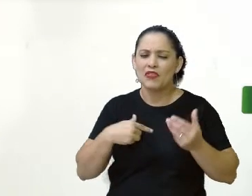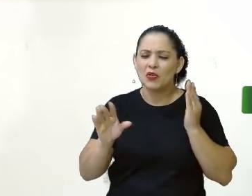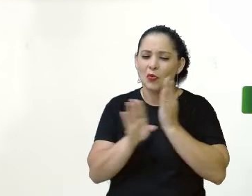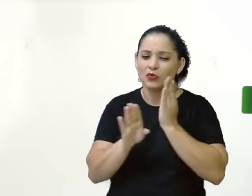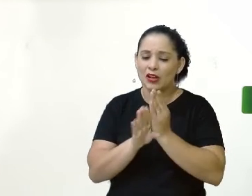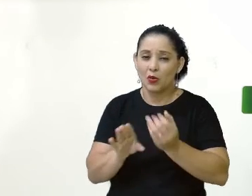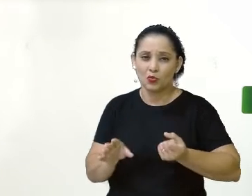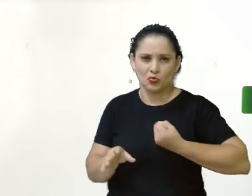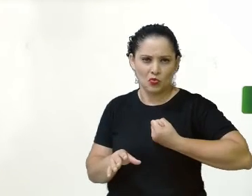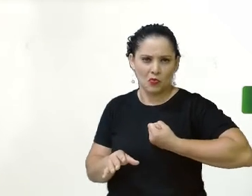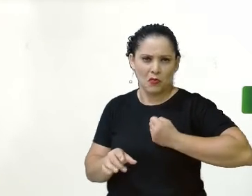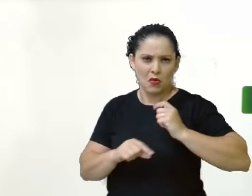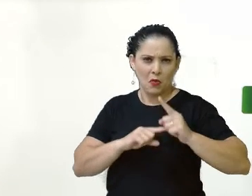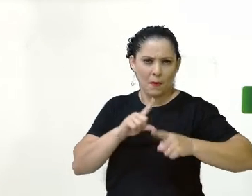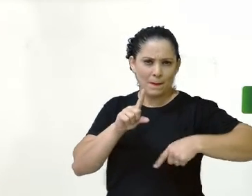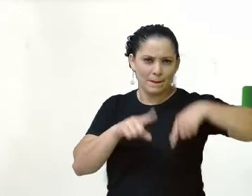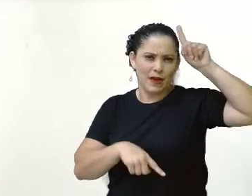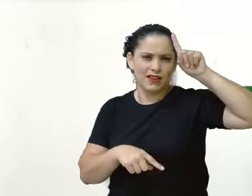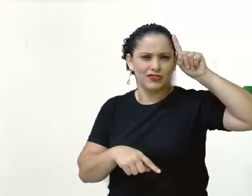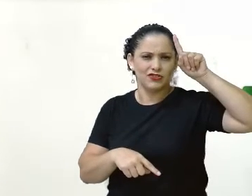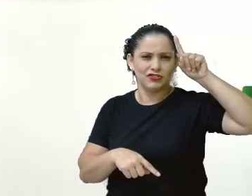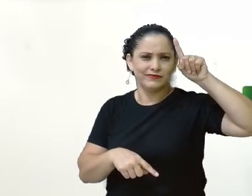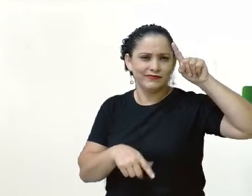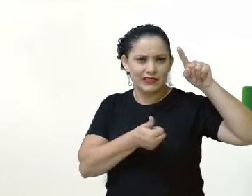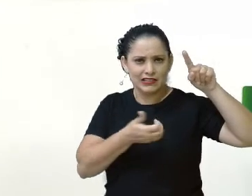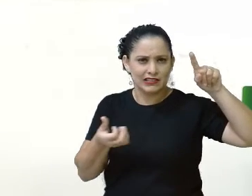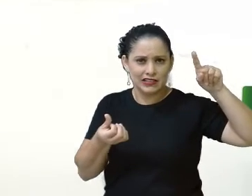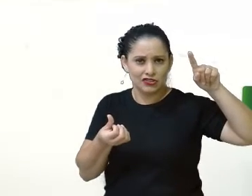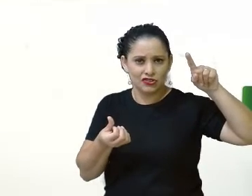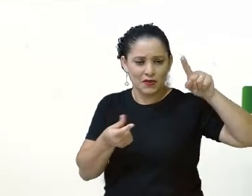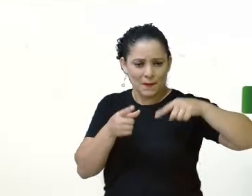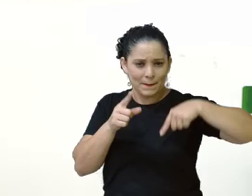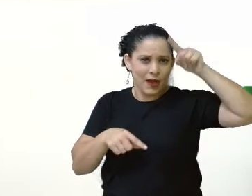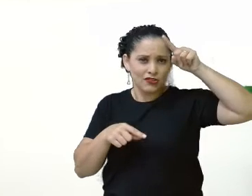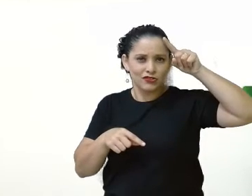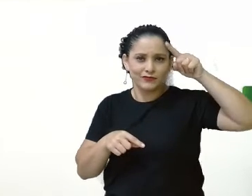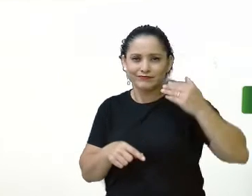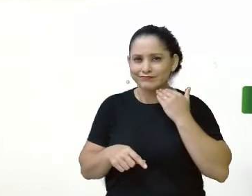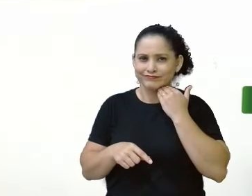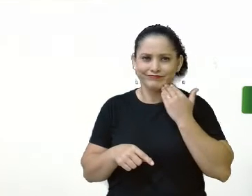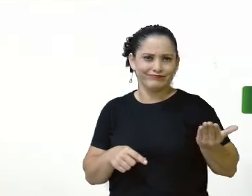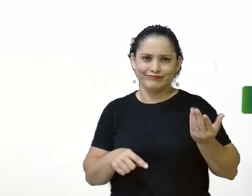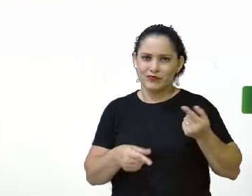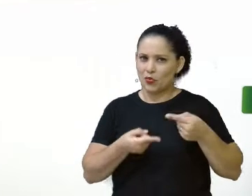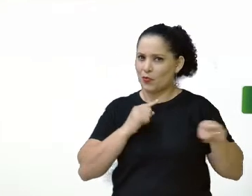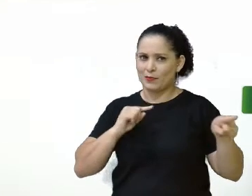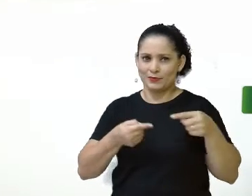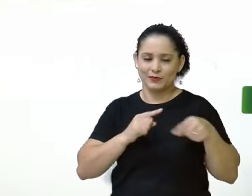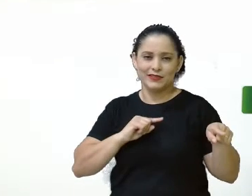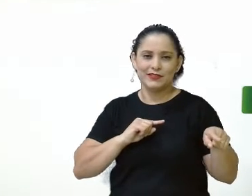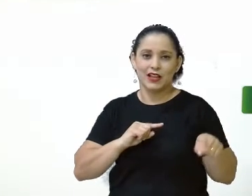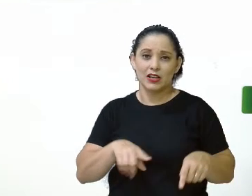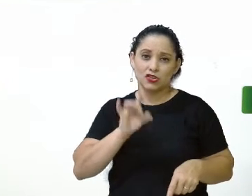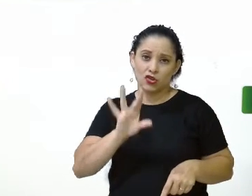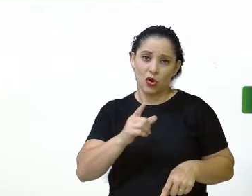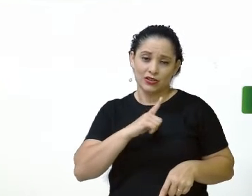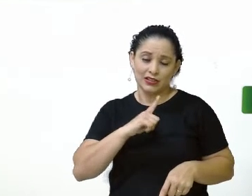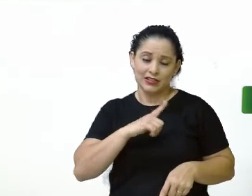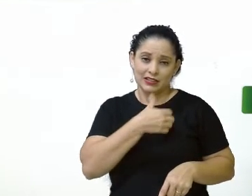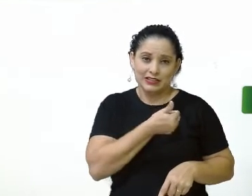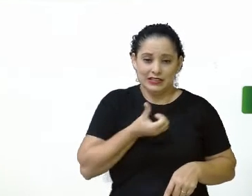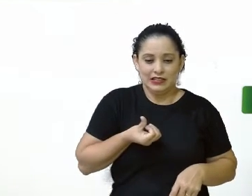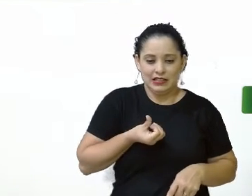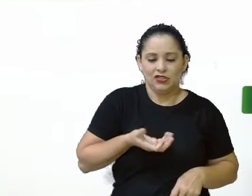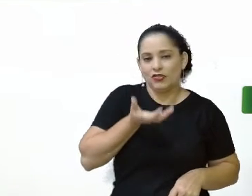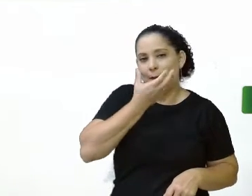um número aqui que seja maior que 16. Se eu só tinha 16 maçãs, eu só posso fazer com